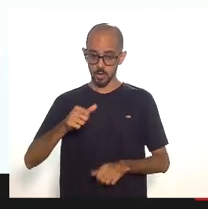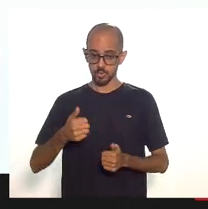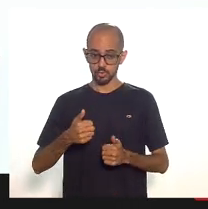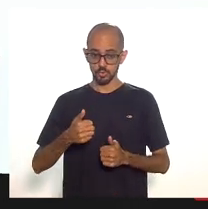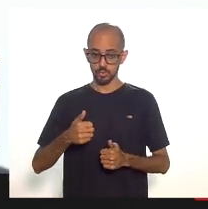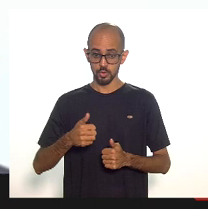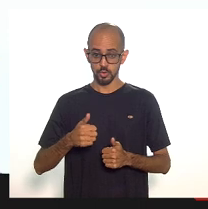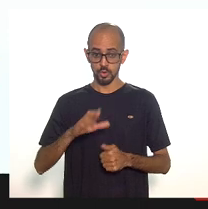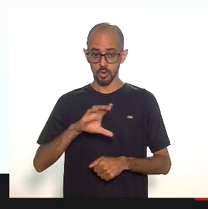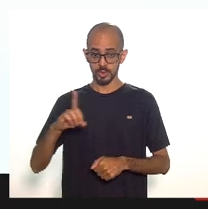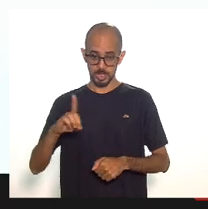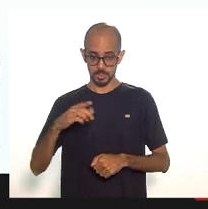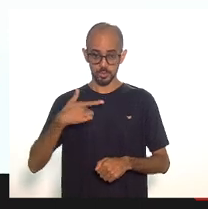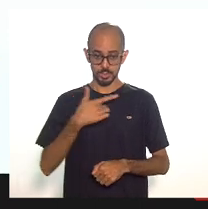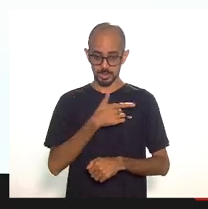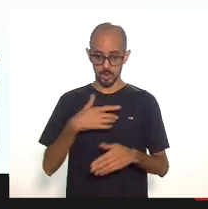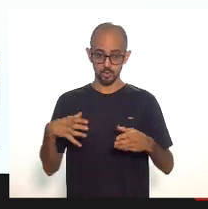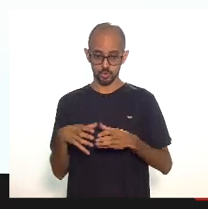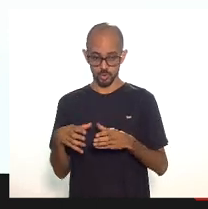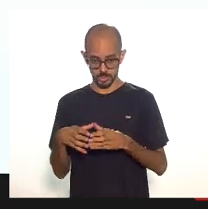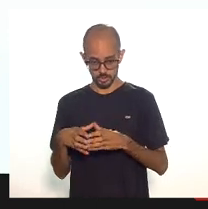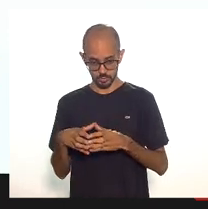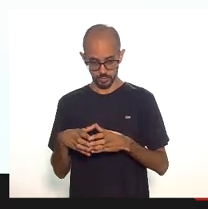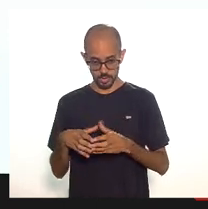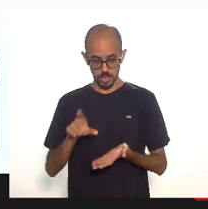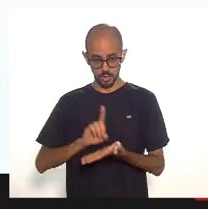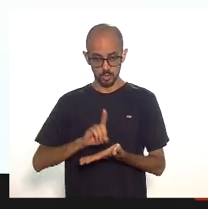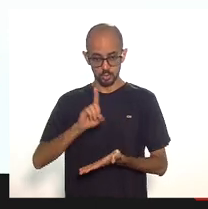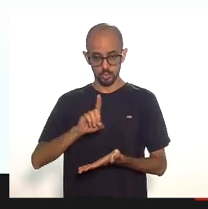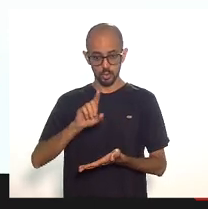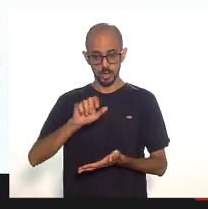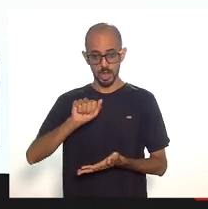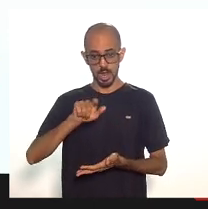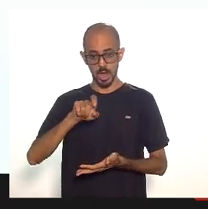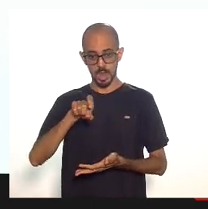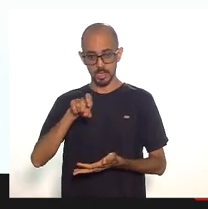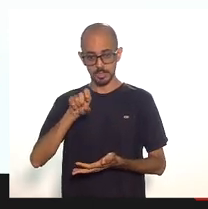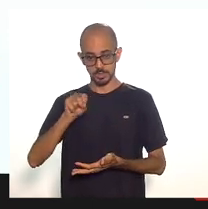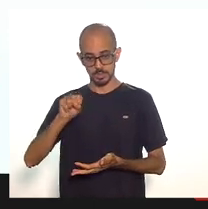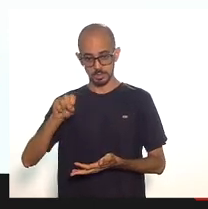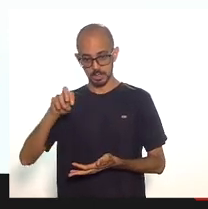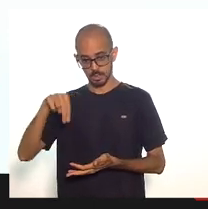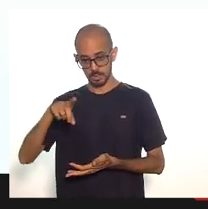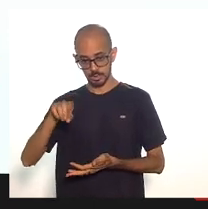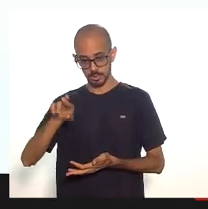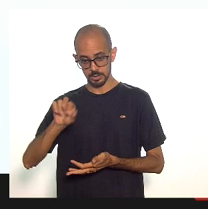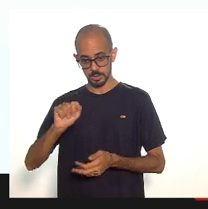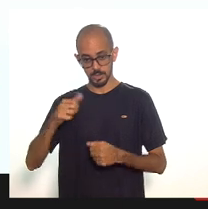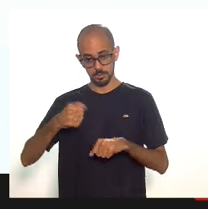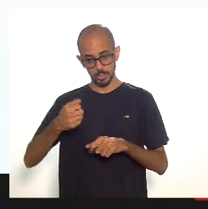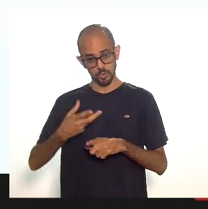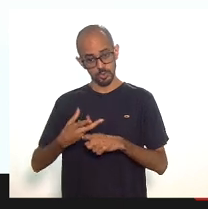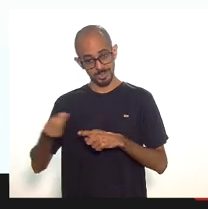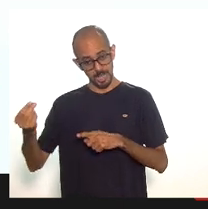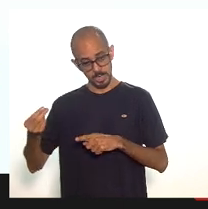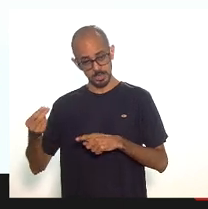Coletiva. A doutora Alessandra precisou se ausentar em razão de um compromisso previamente